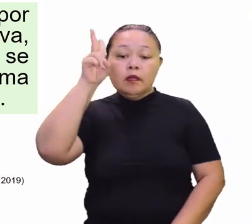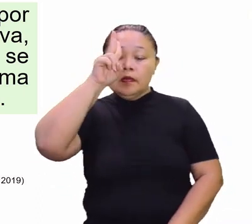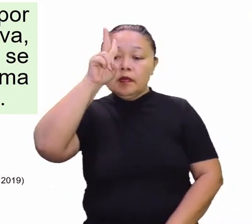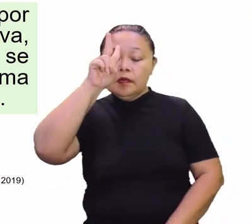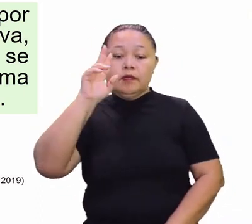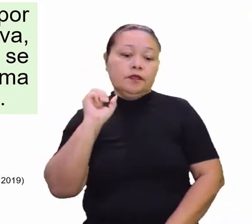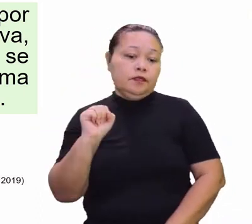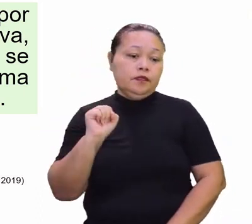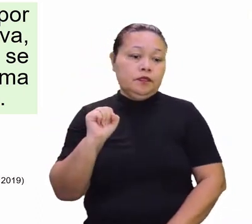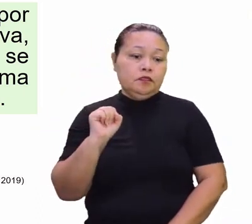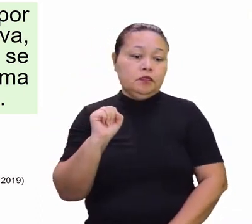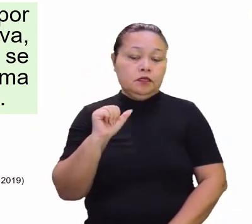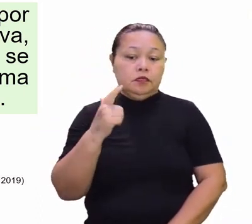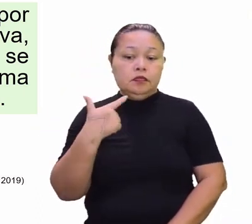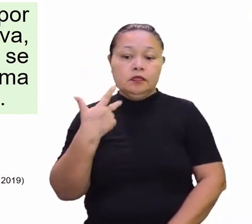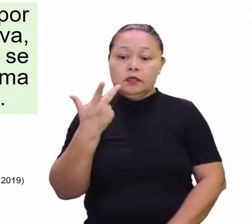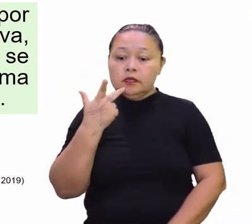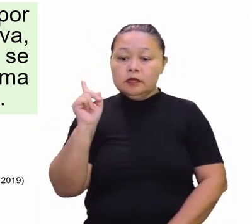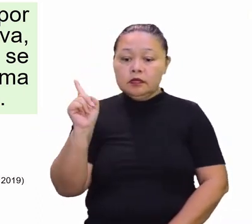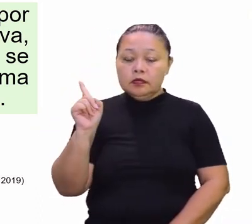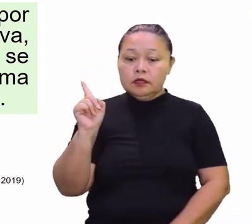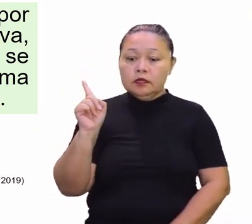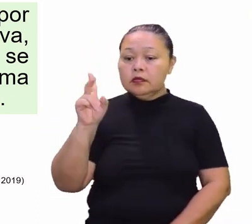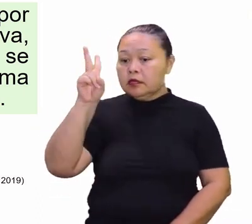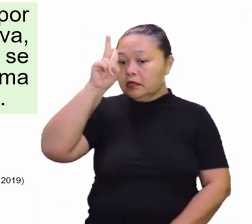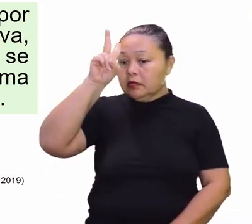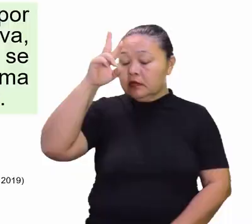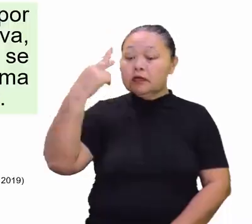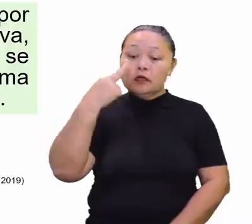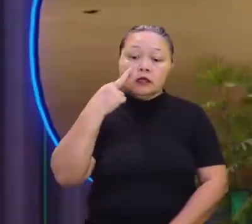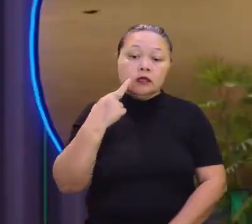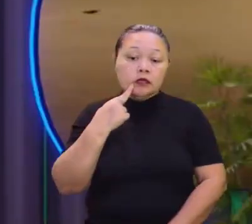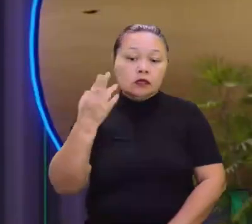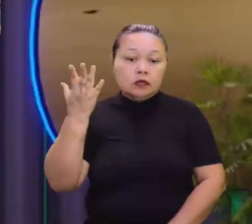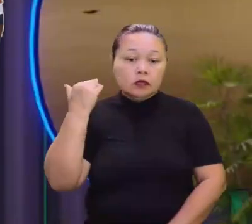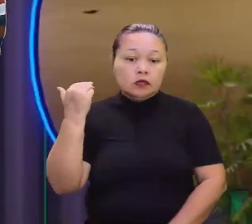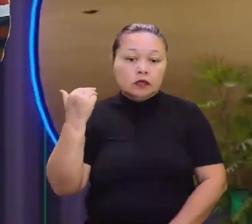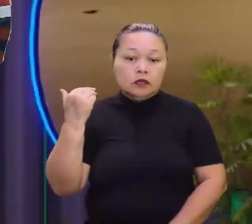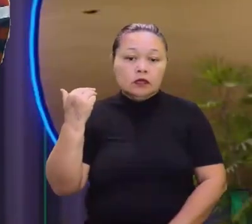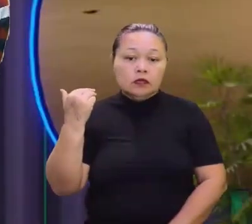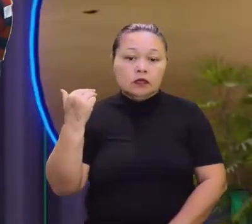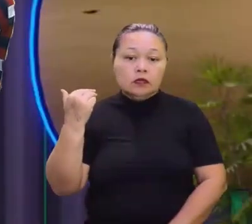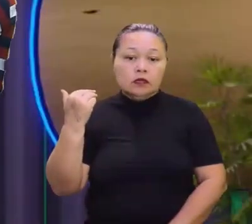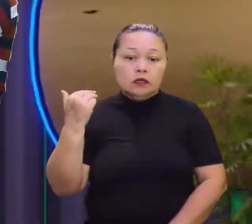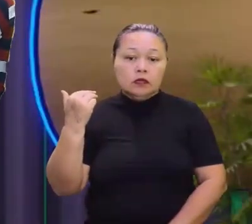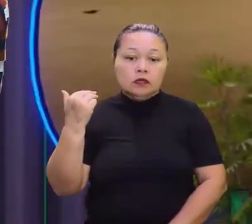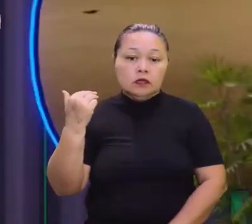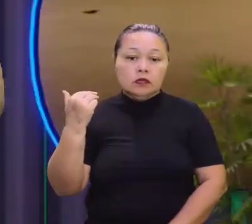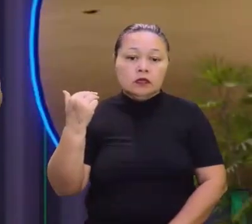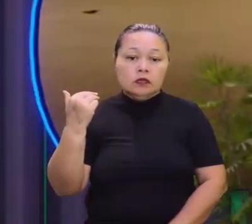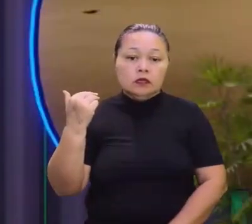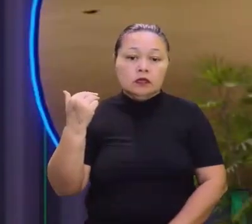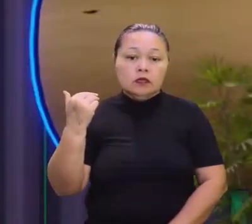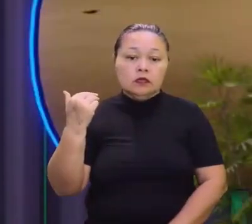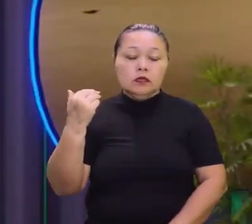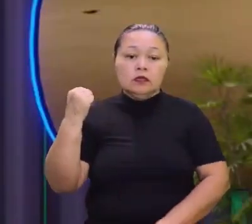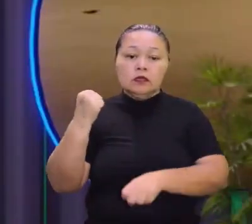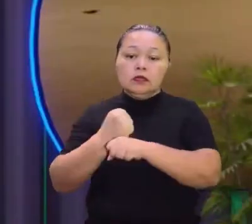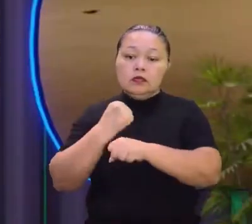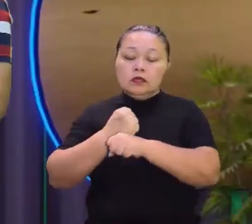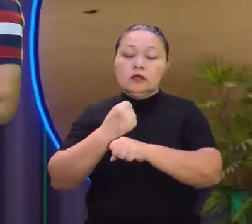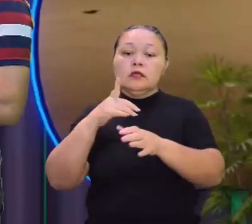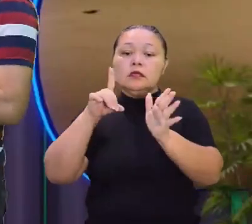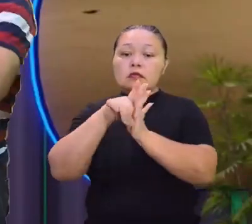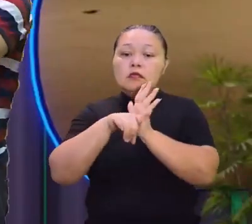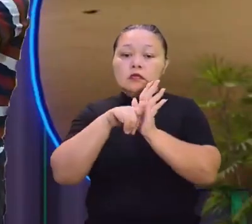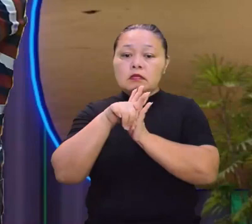gente pode se reportar à história de Rondônia para a construção da